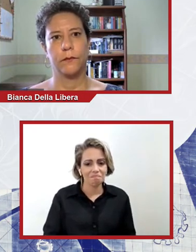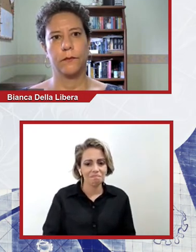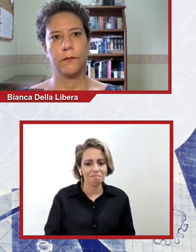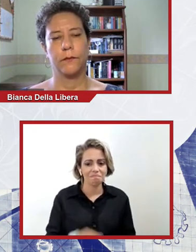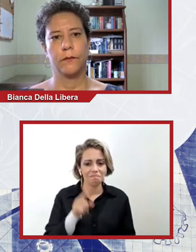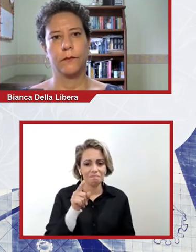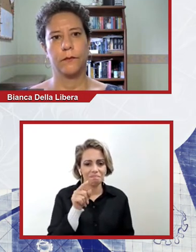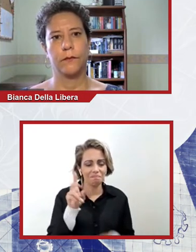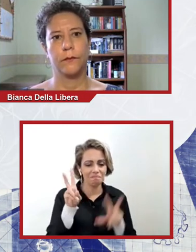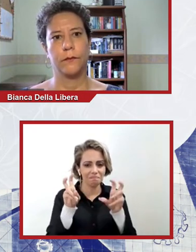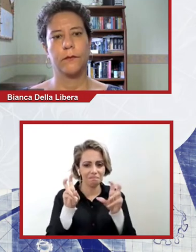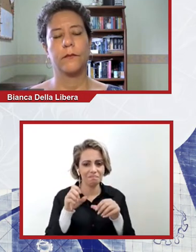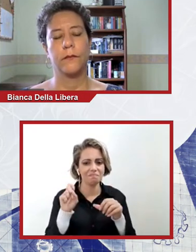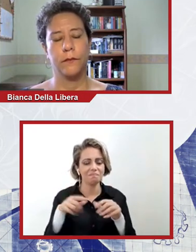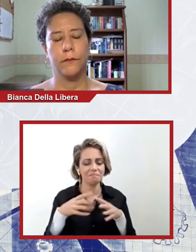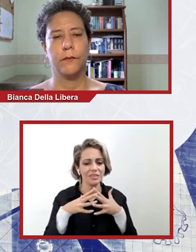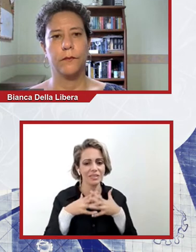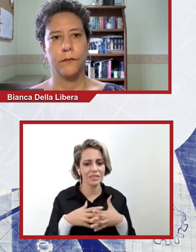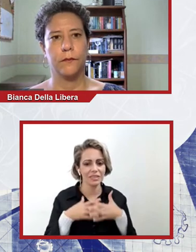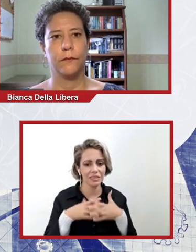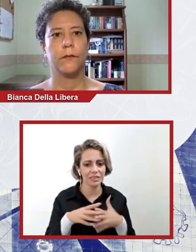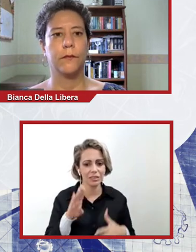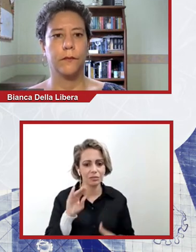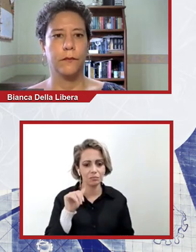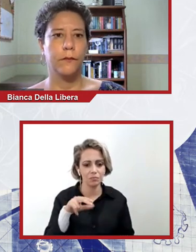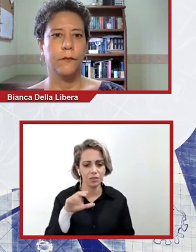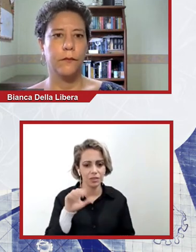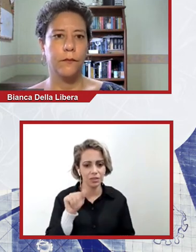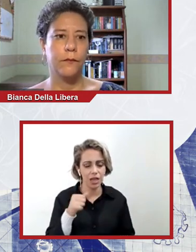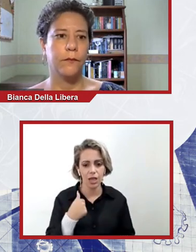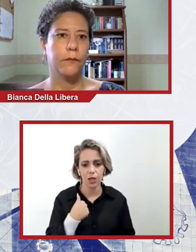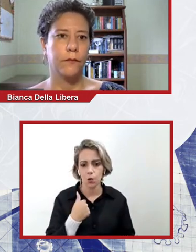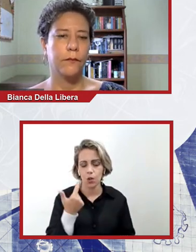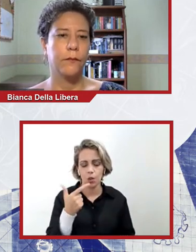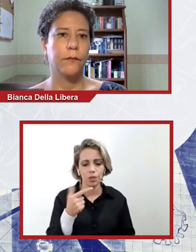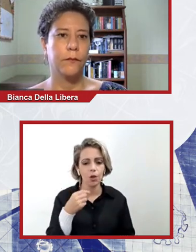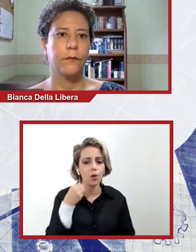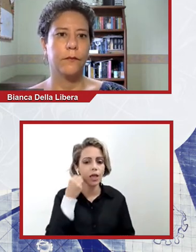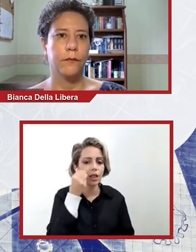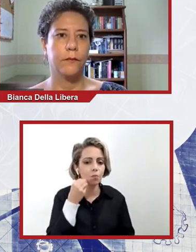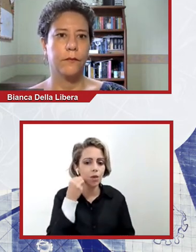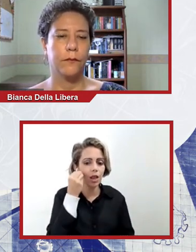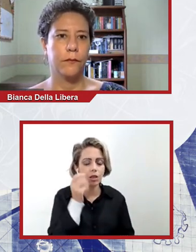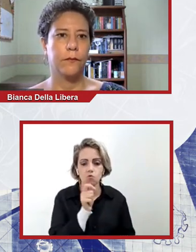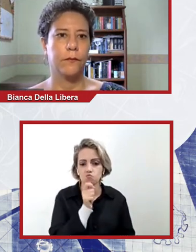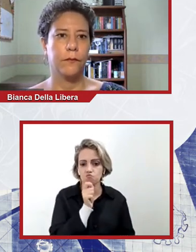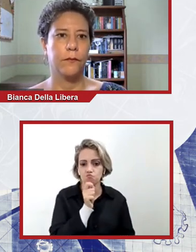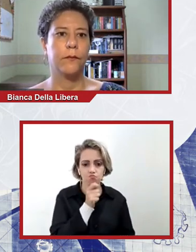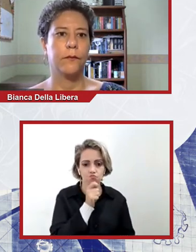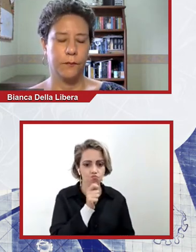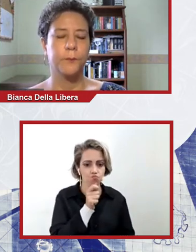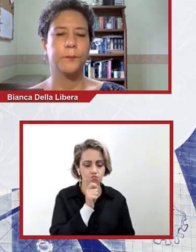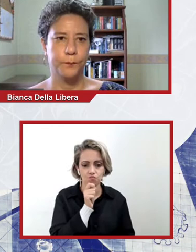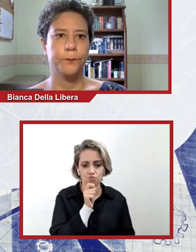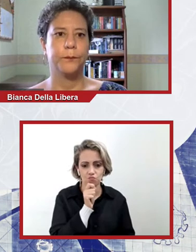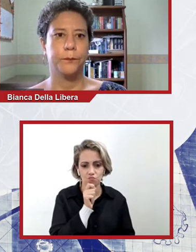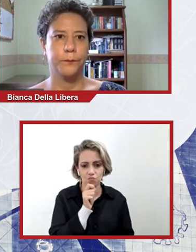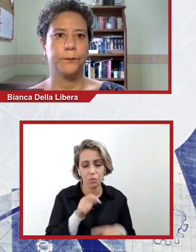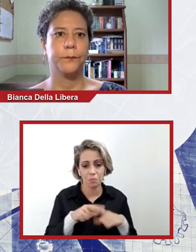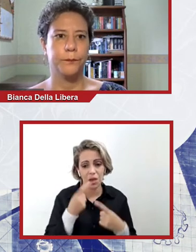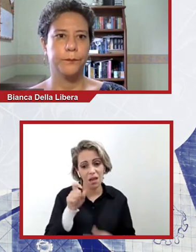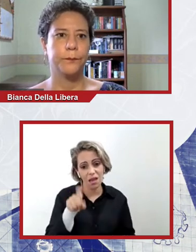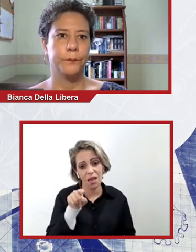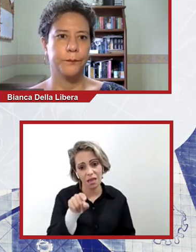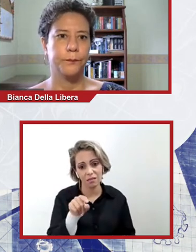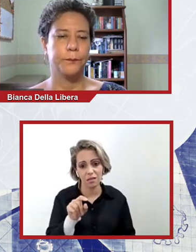questão muito complexa e eu não tenho vivência para respondê-la. Mas, grosso modo, essa é a técnica.